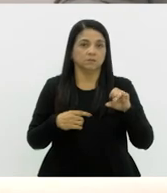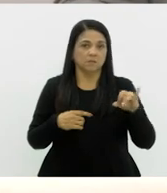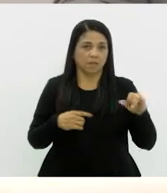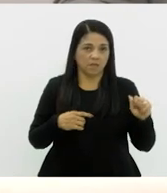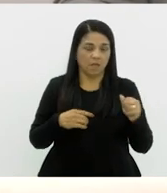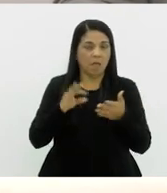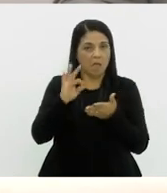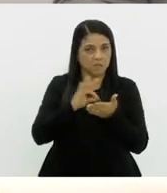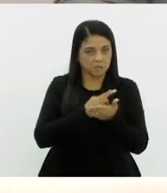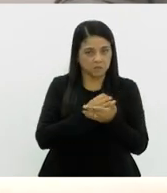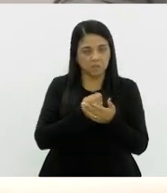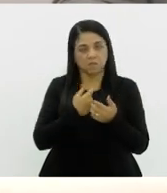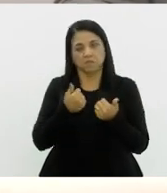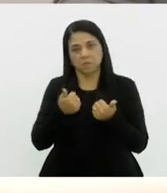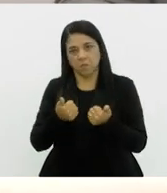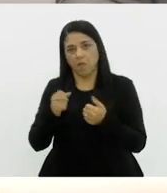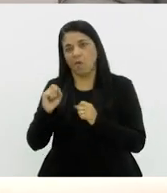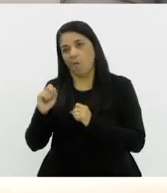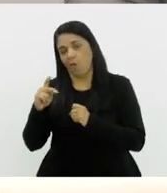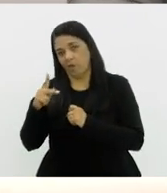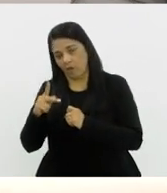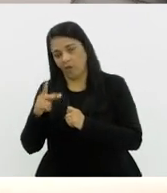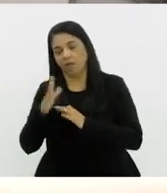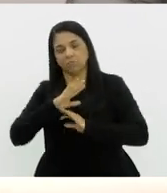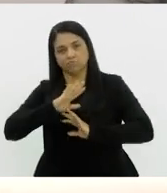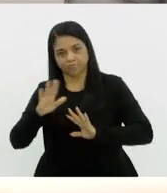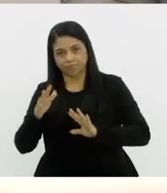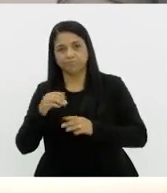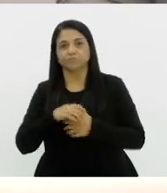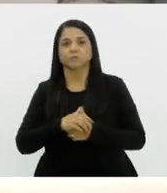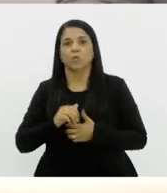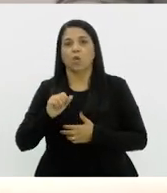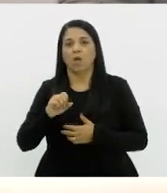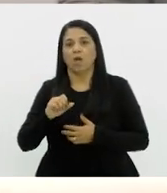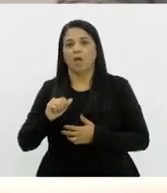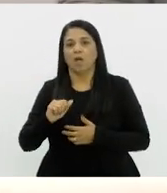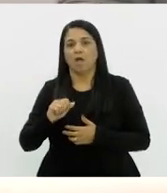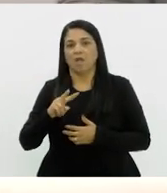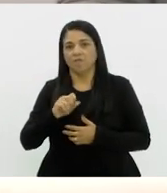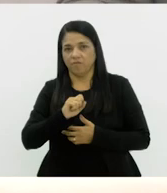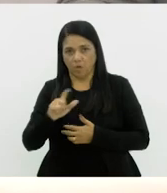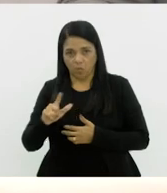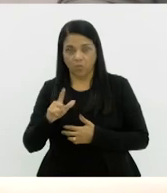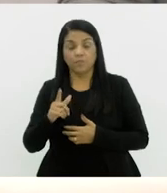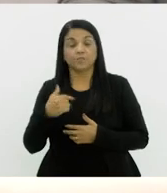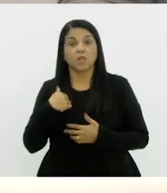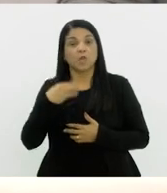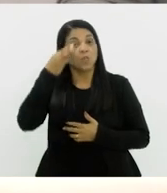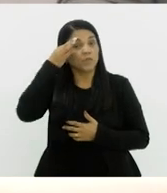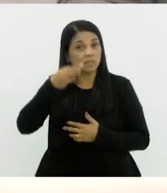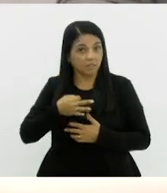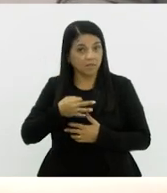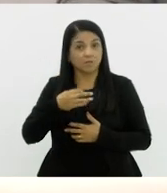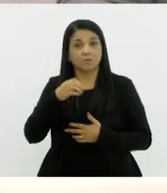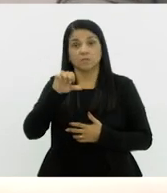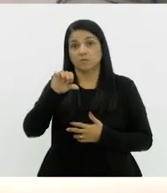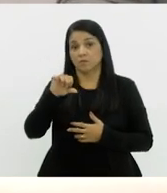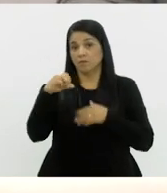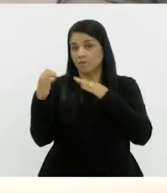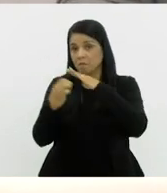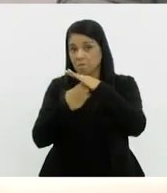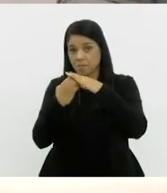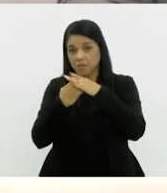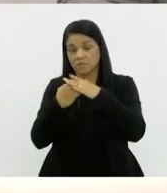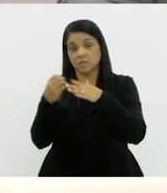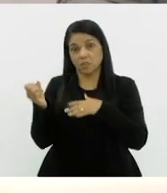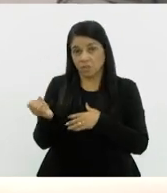com o ok, que é capaz, com aval, entendo eu que qualquer nova empresa que queira fazer